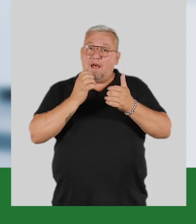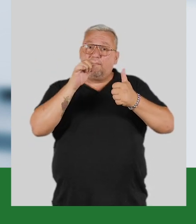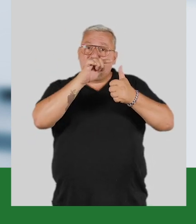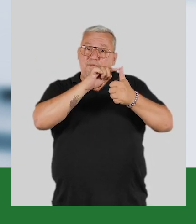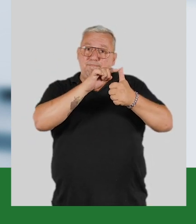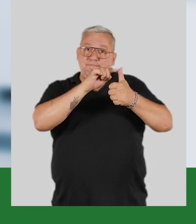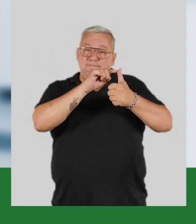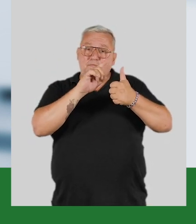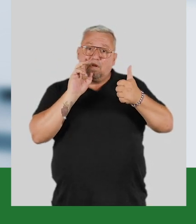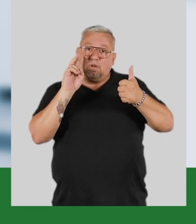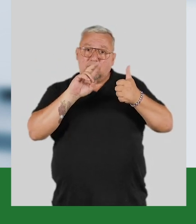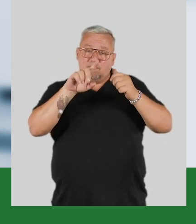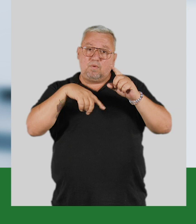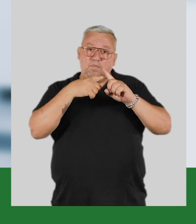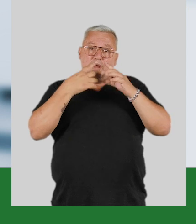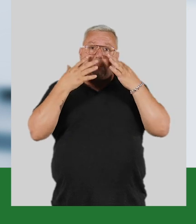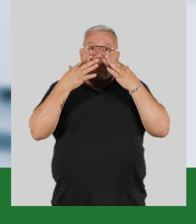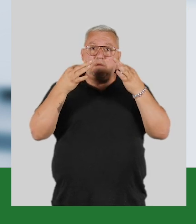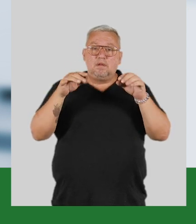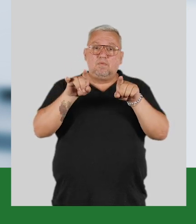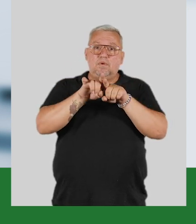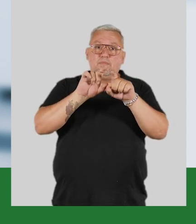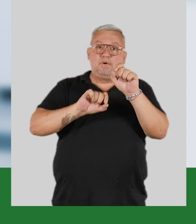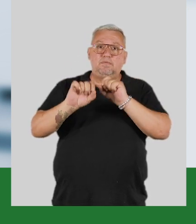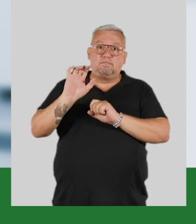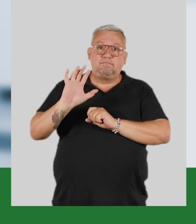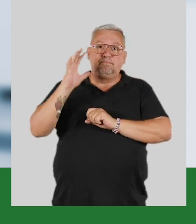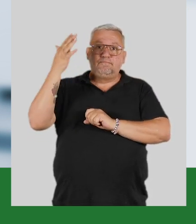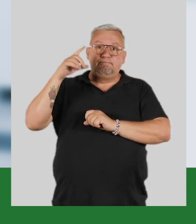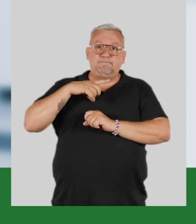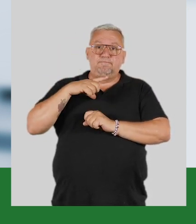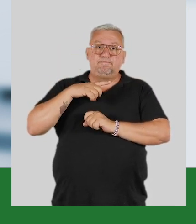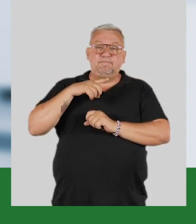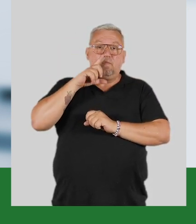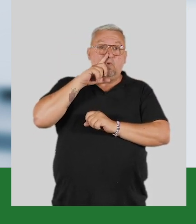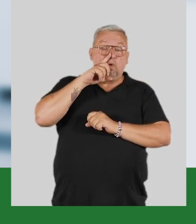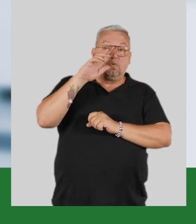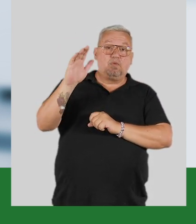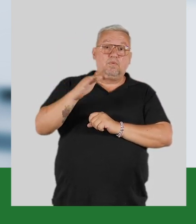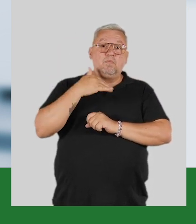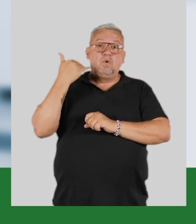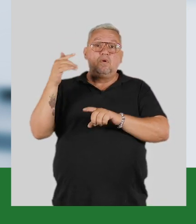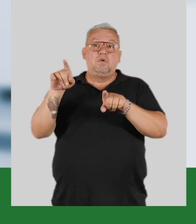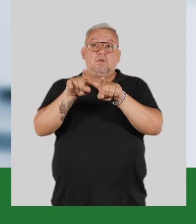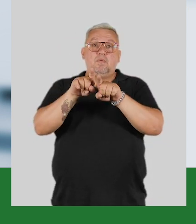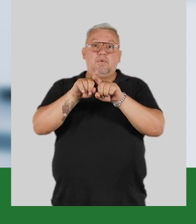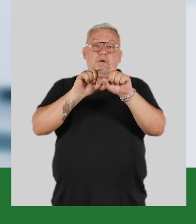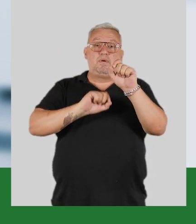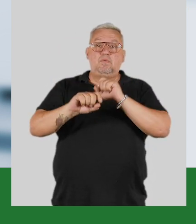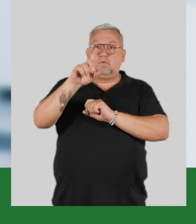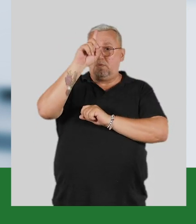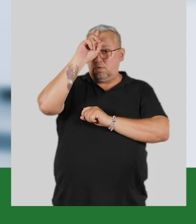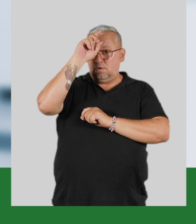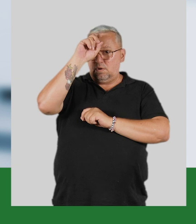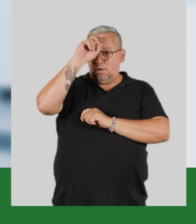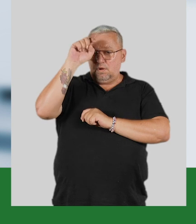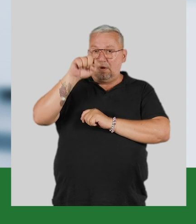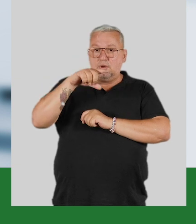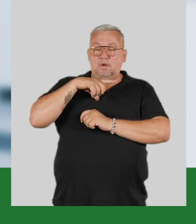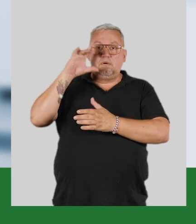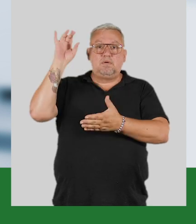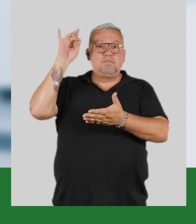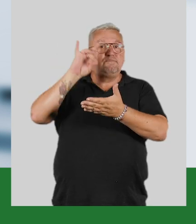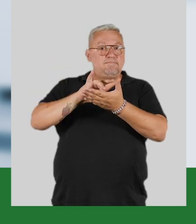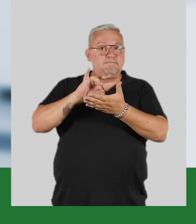e que nós temos que olhar com mais atenção. São aqueles eventos que têm um risco maior de morte, eventos com hospitalização, aqueles que de